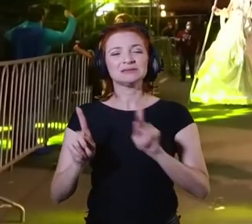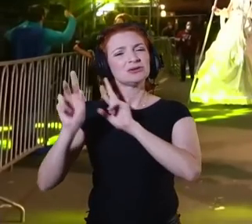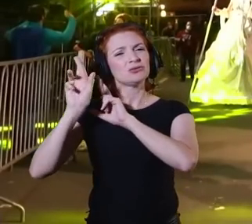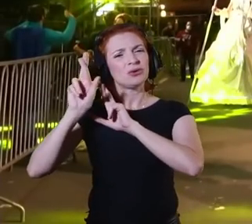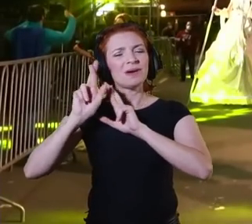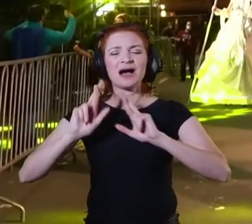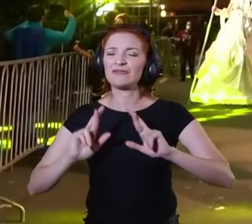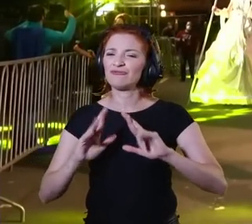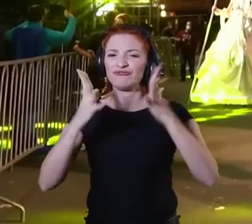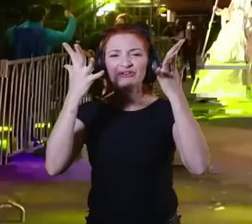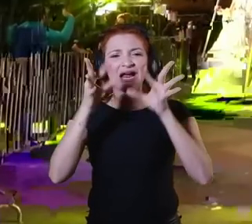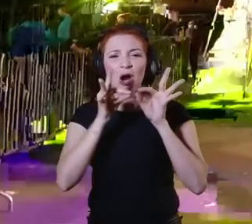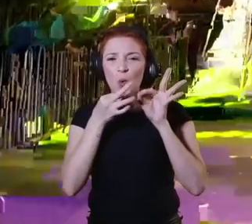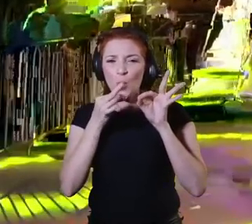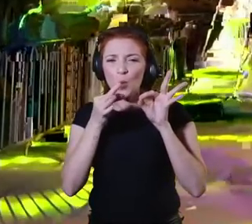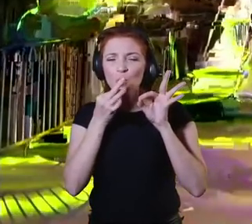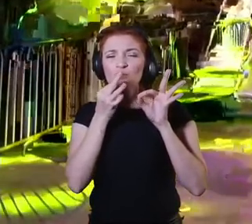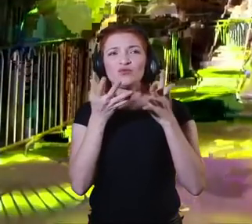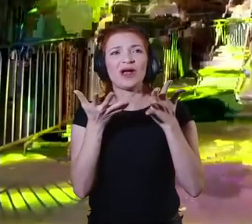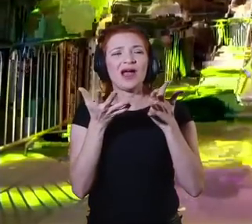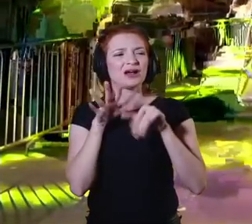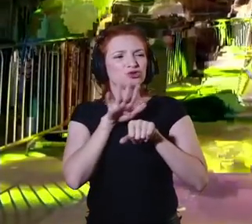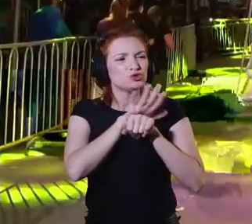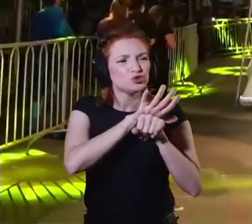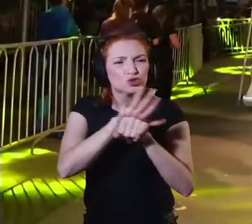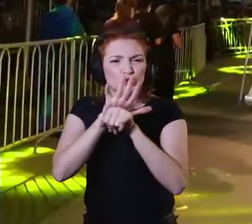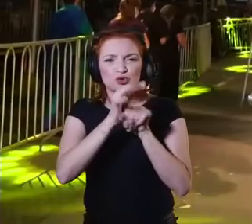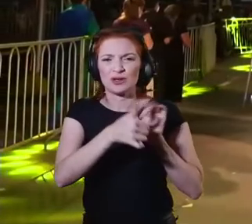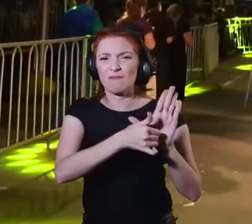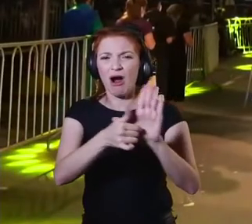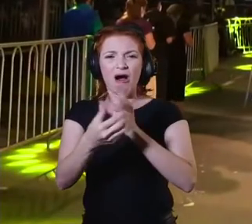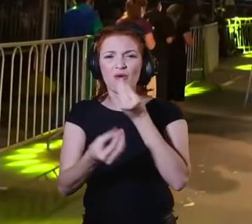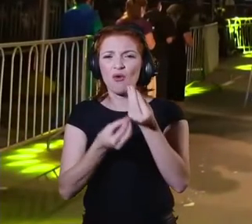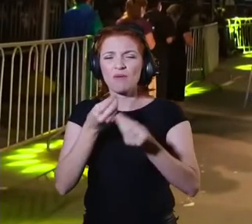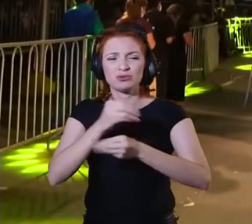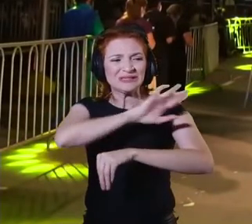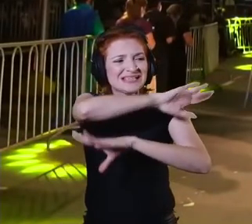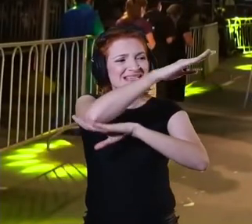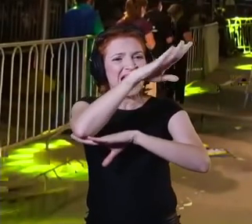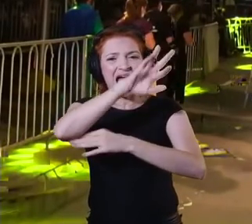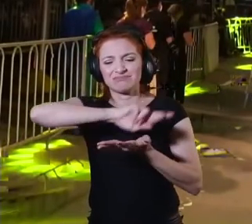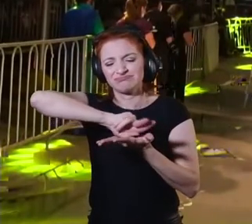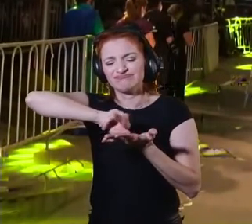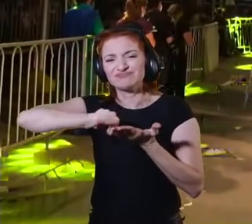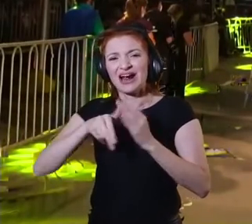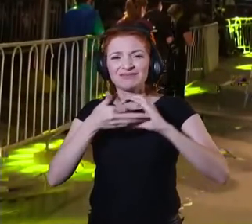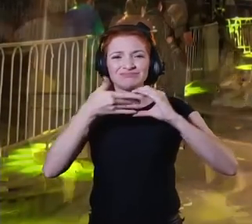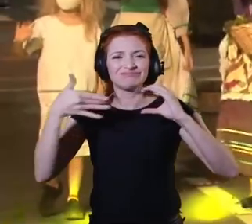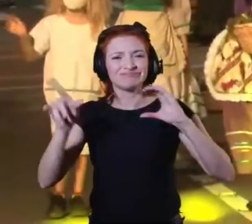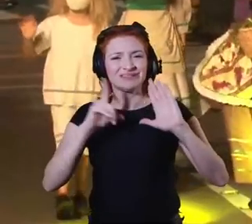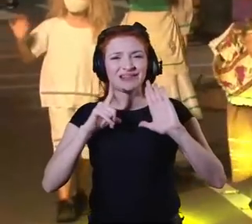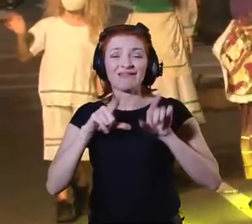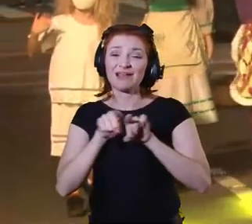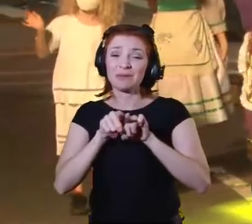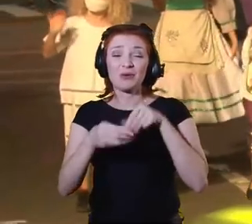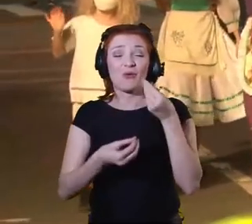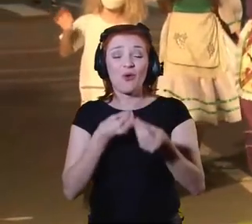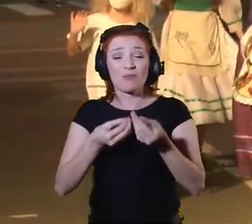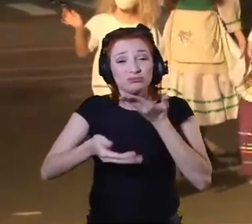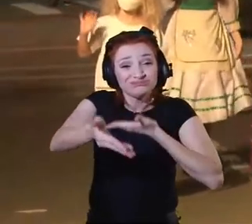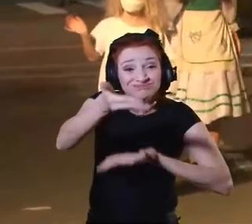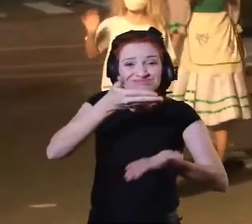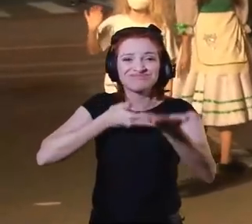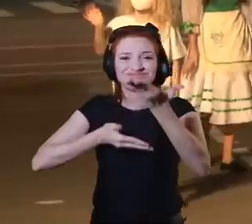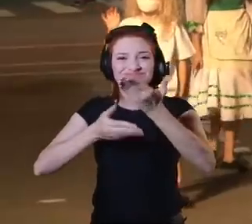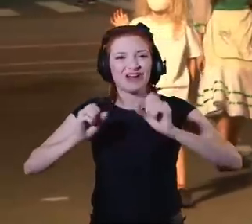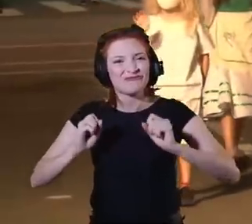Uva ajude aí a mostrar toda essa diversidade que temos aqui na Serra Gaúcha e como nós podemos comungar, celebrar